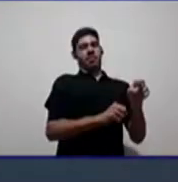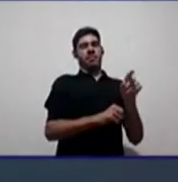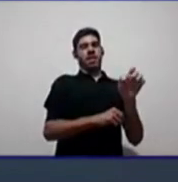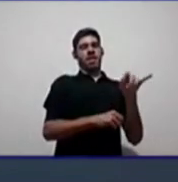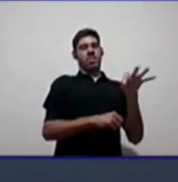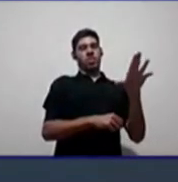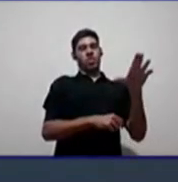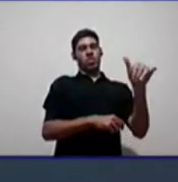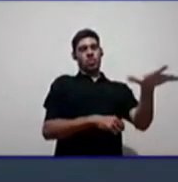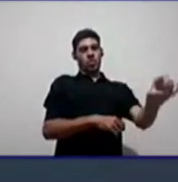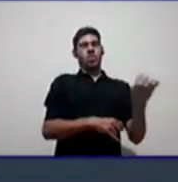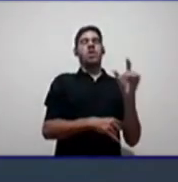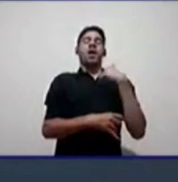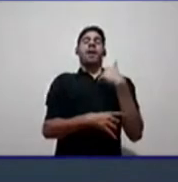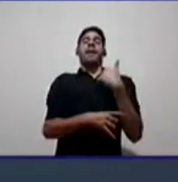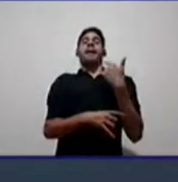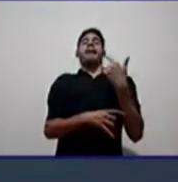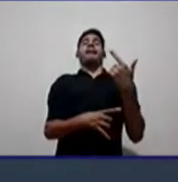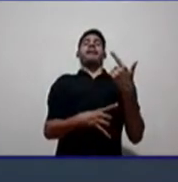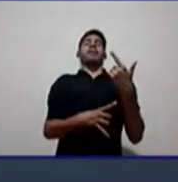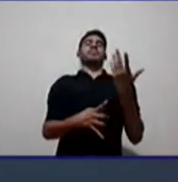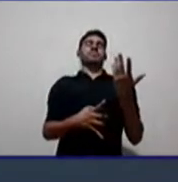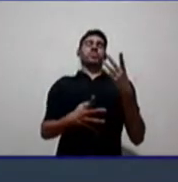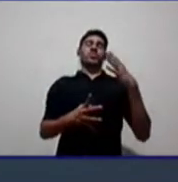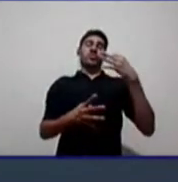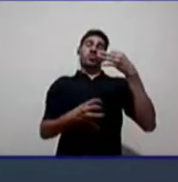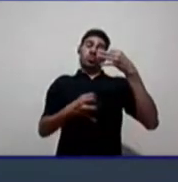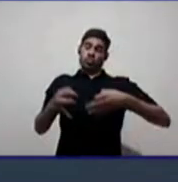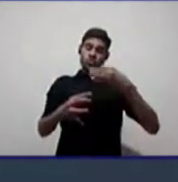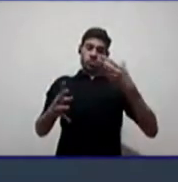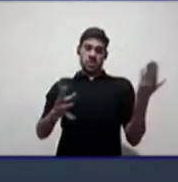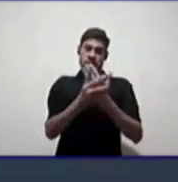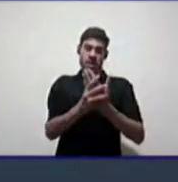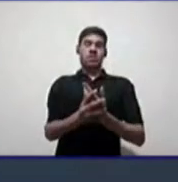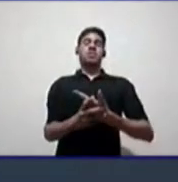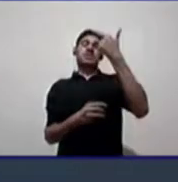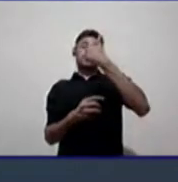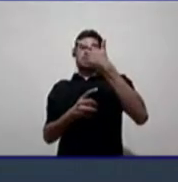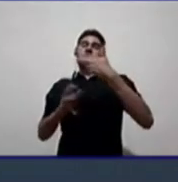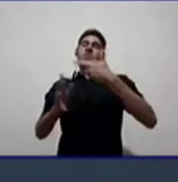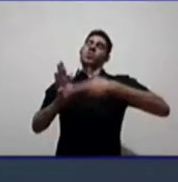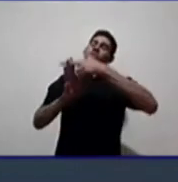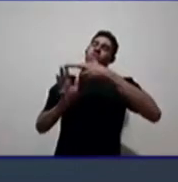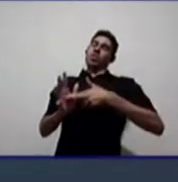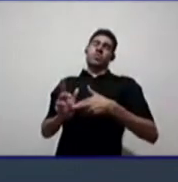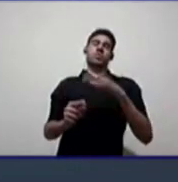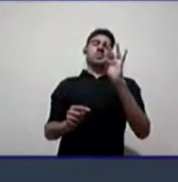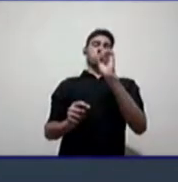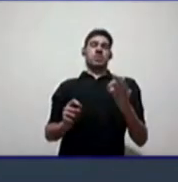no processo judicial eletrônico, e segundo, edição da resolução TSE